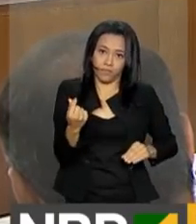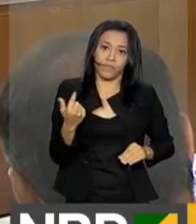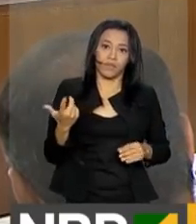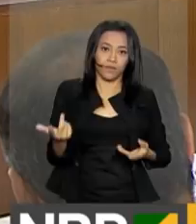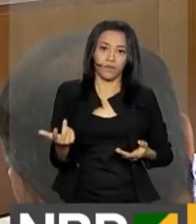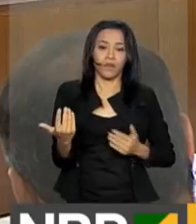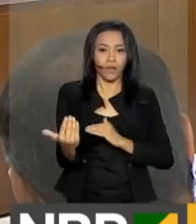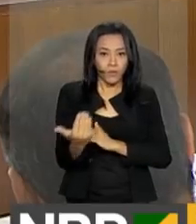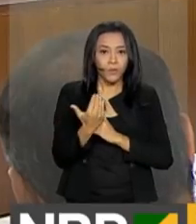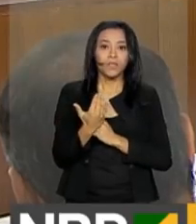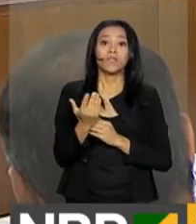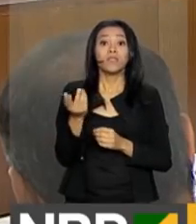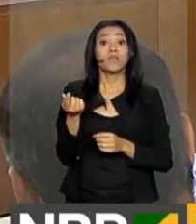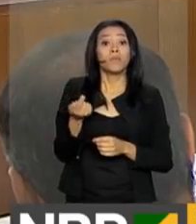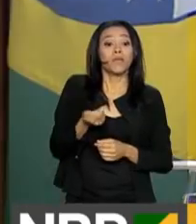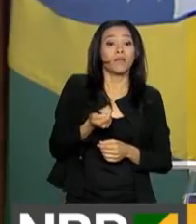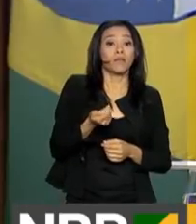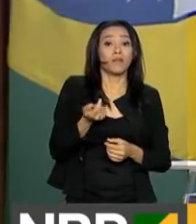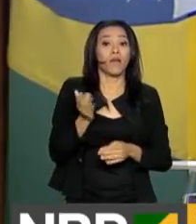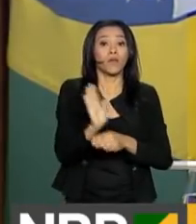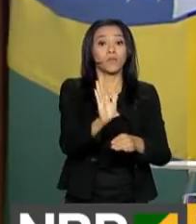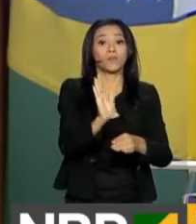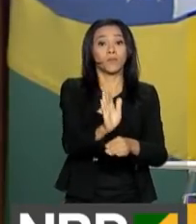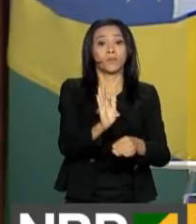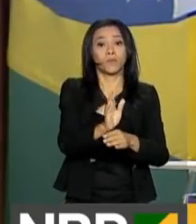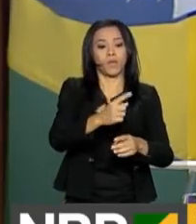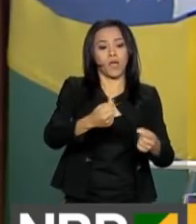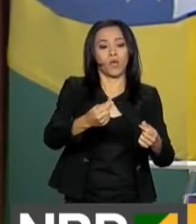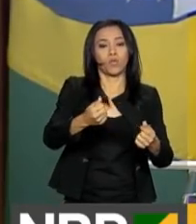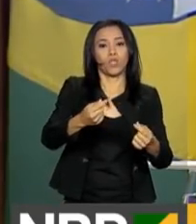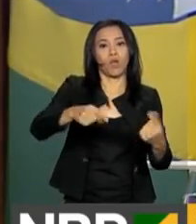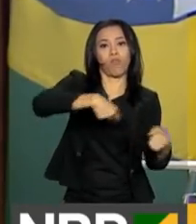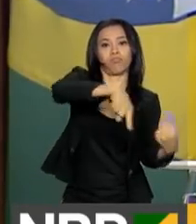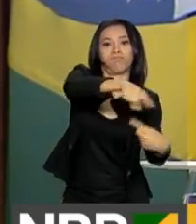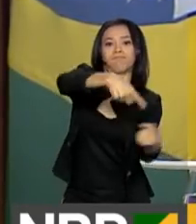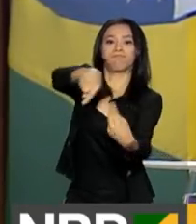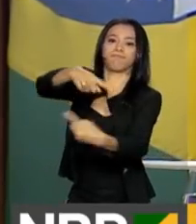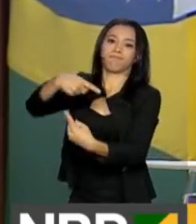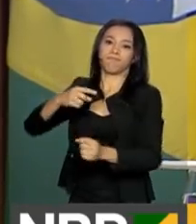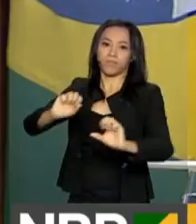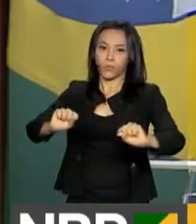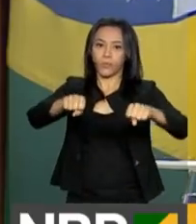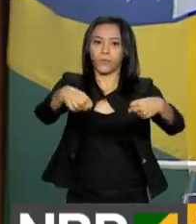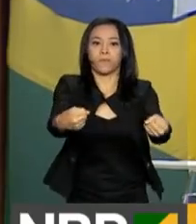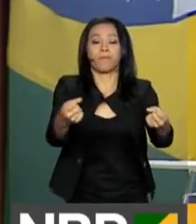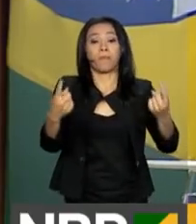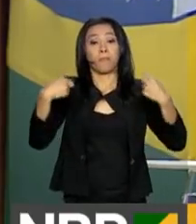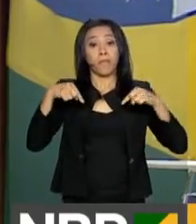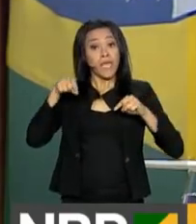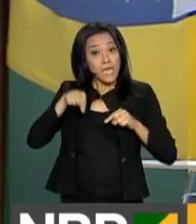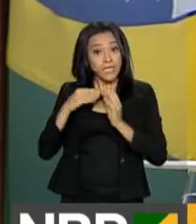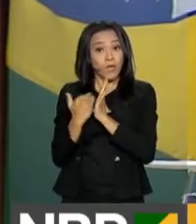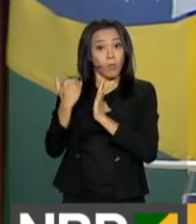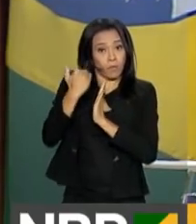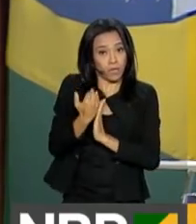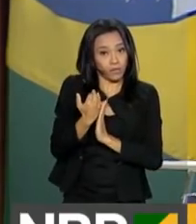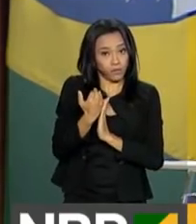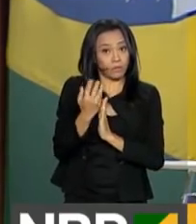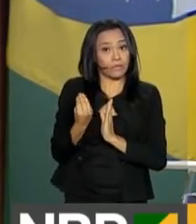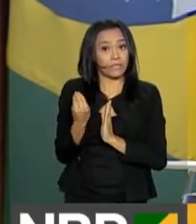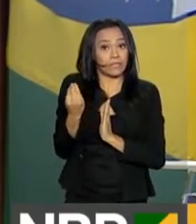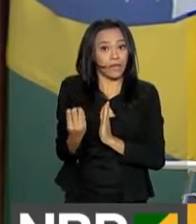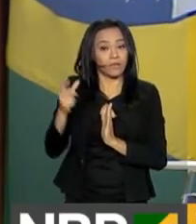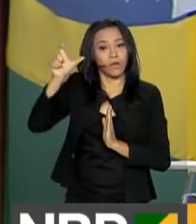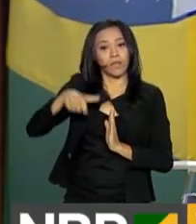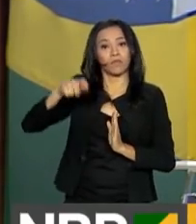na economia e e aliás é interessante registrar que este aumento dado é para o bolsa família